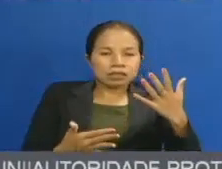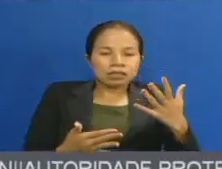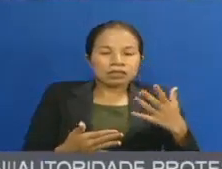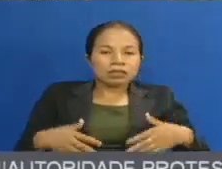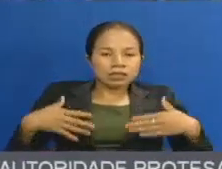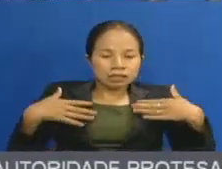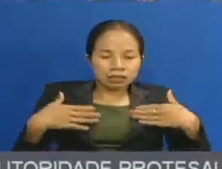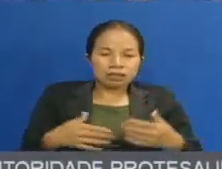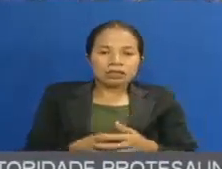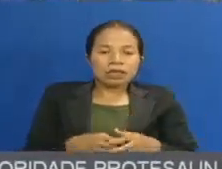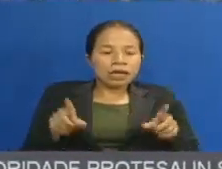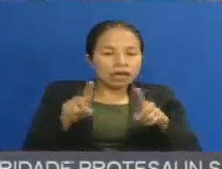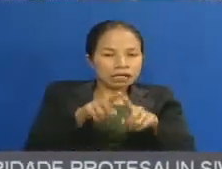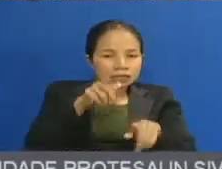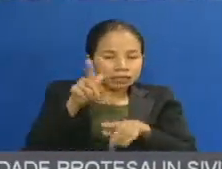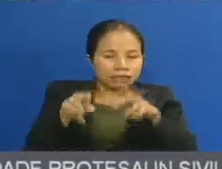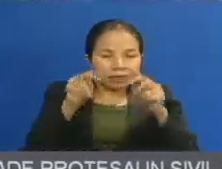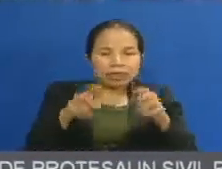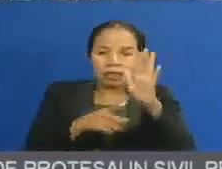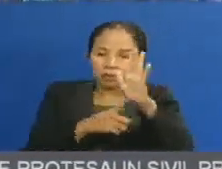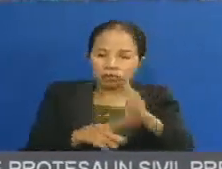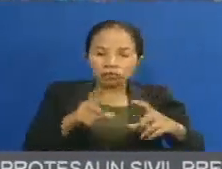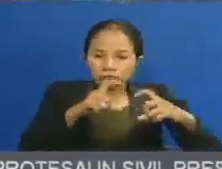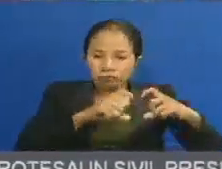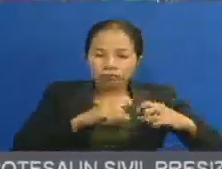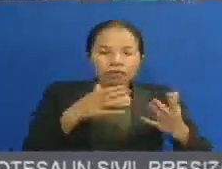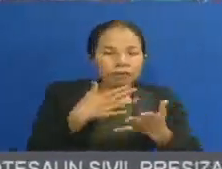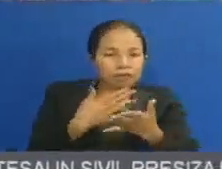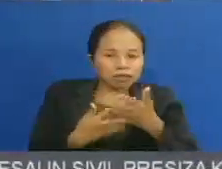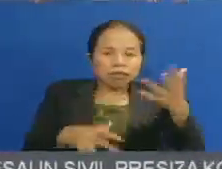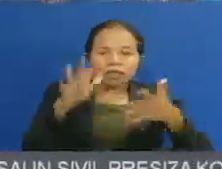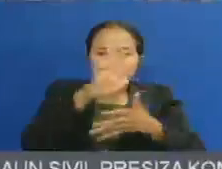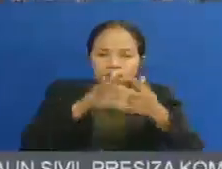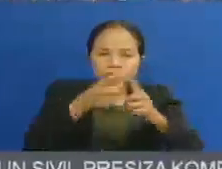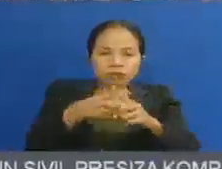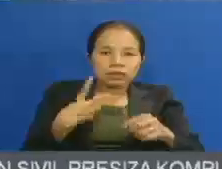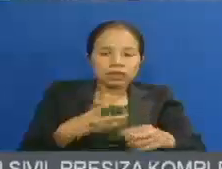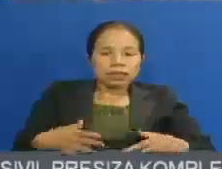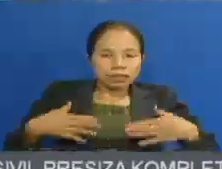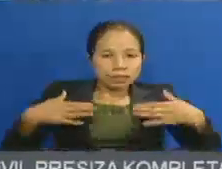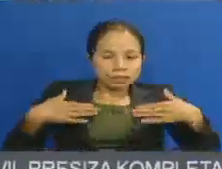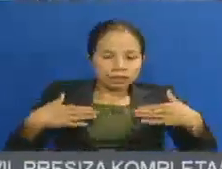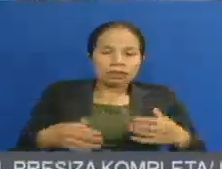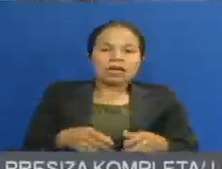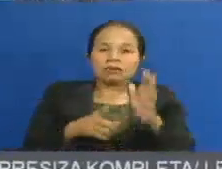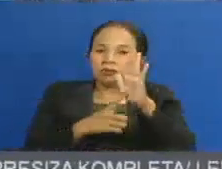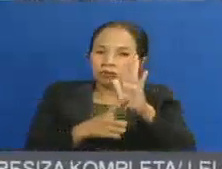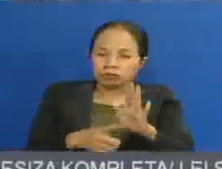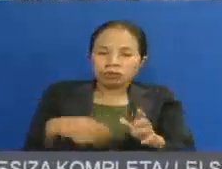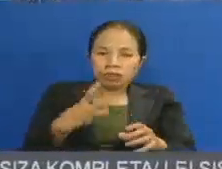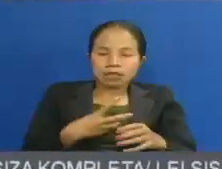explica, no dar ema tem que hatudo nia fuang de bediak, manifesta husi itania e singlolong, atu hatudo